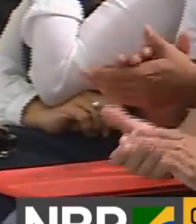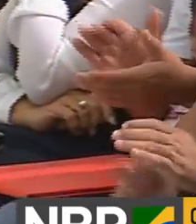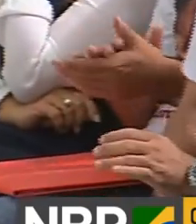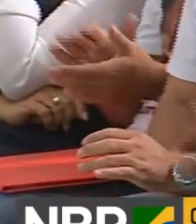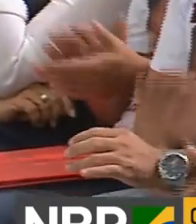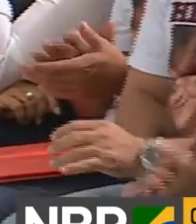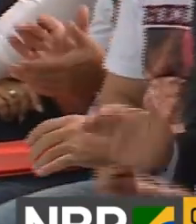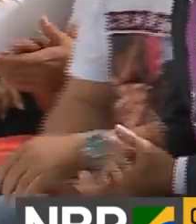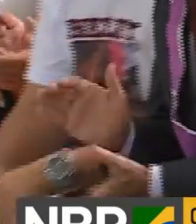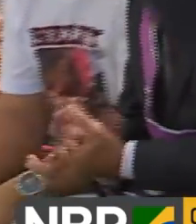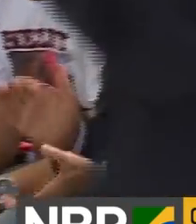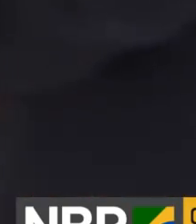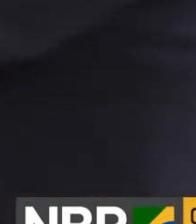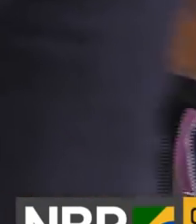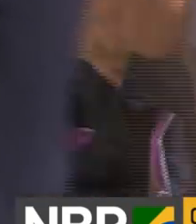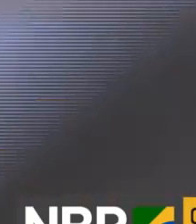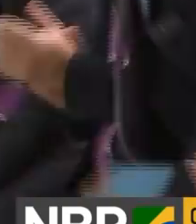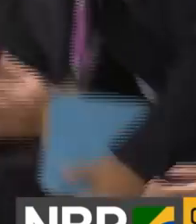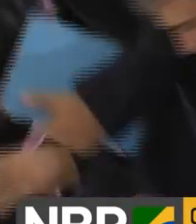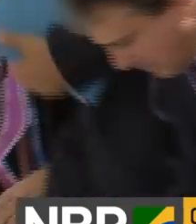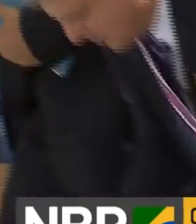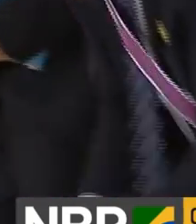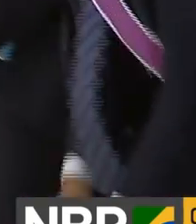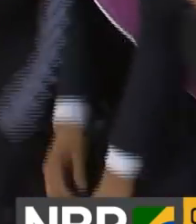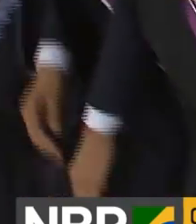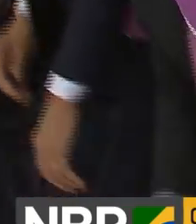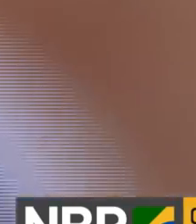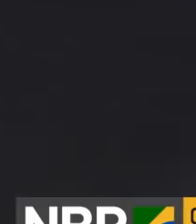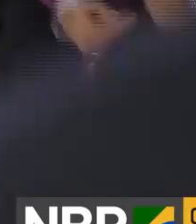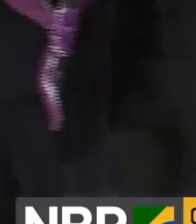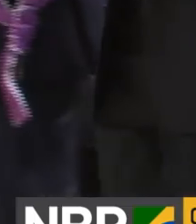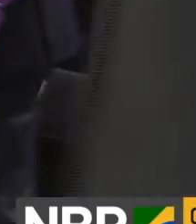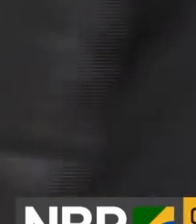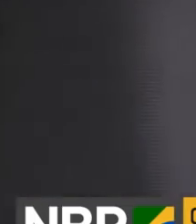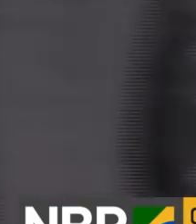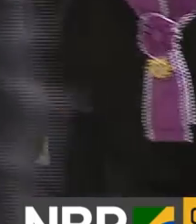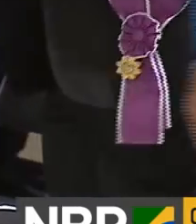Está encerrada esta cerimônia.